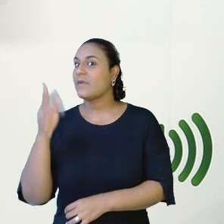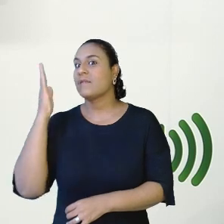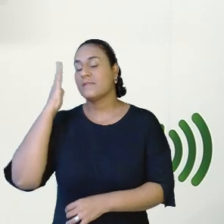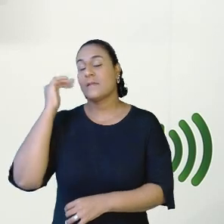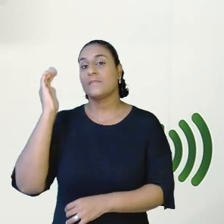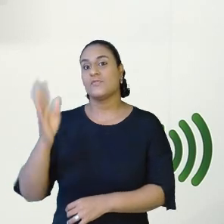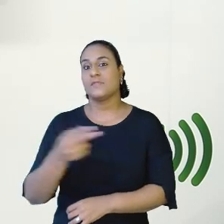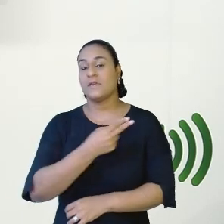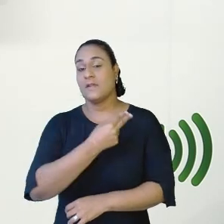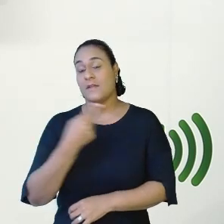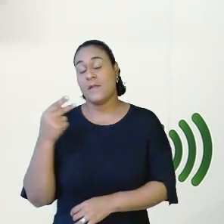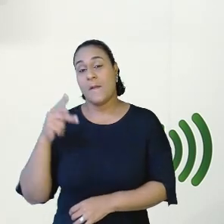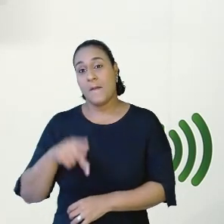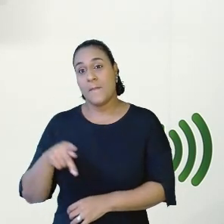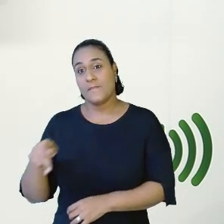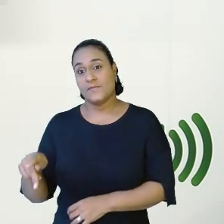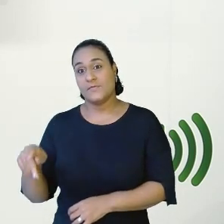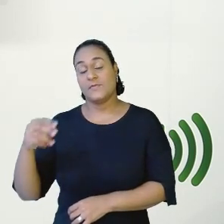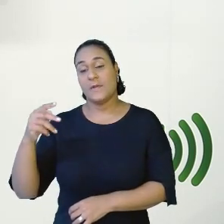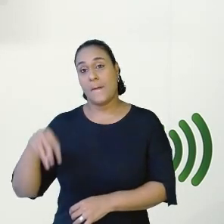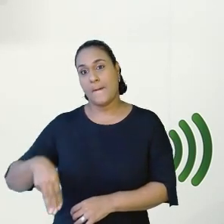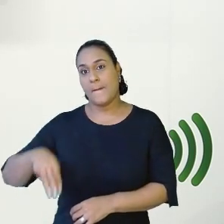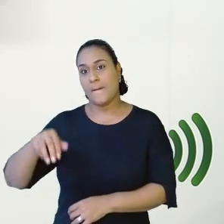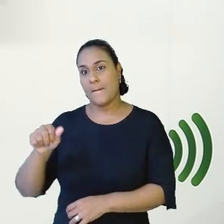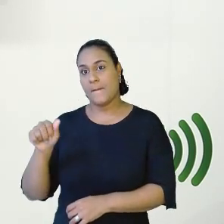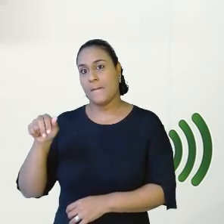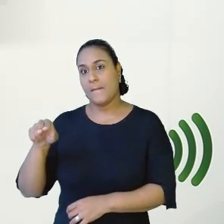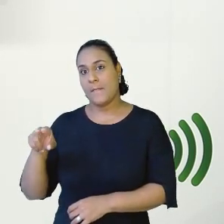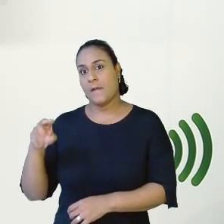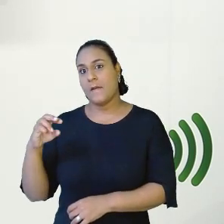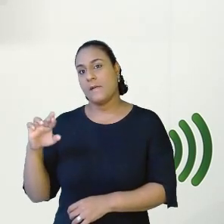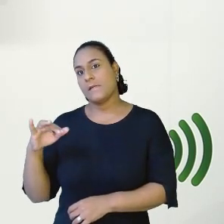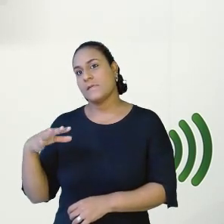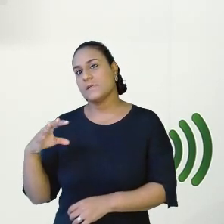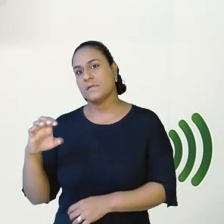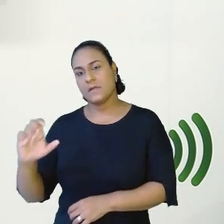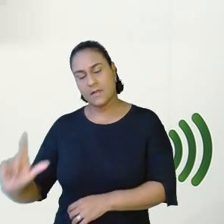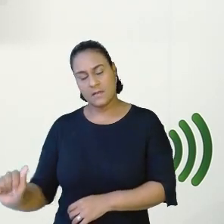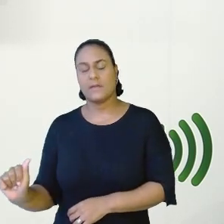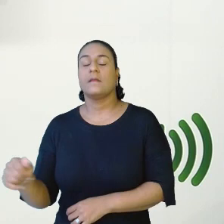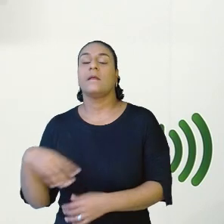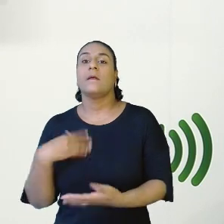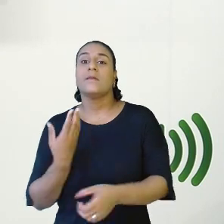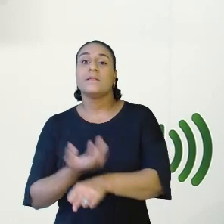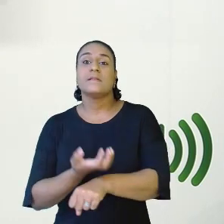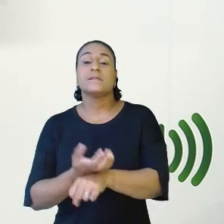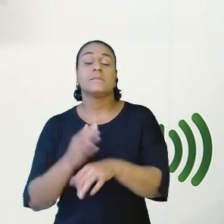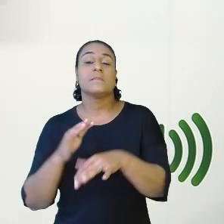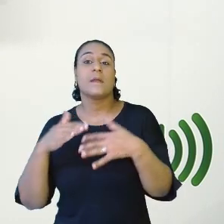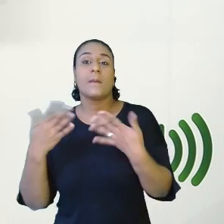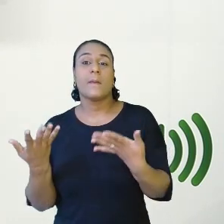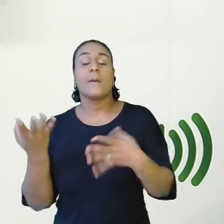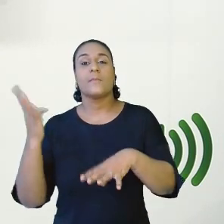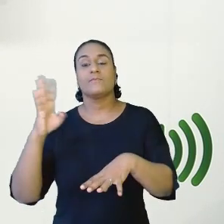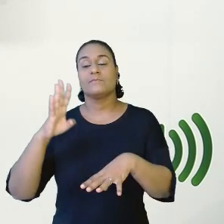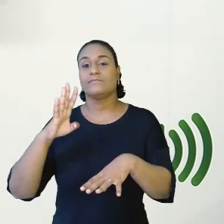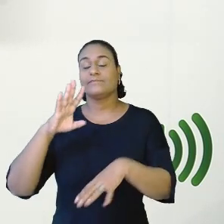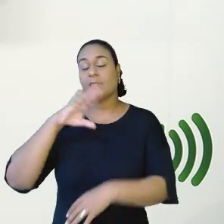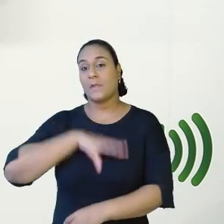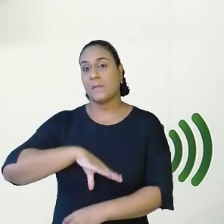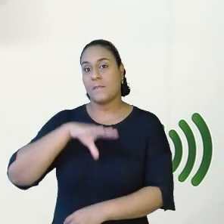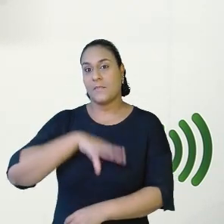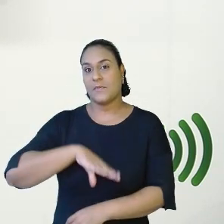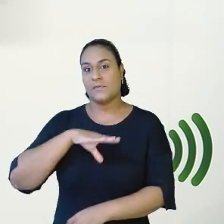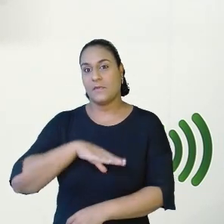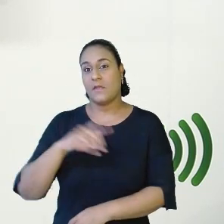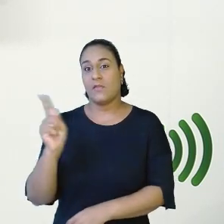sou a professora Mauricéia Joana e vou trabalhar com vocês o componente curricular de Língua Portuguesa e Geografia. A nossa aula